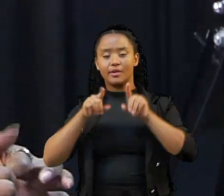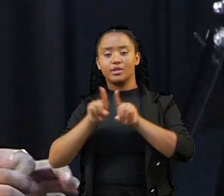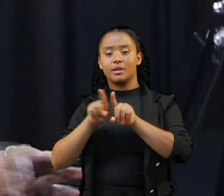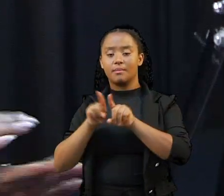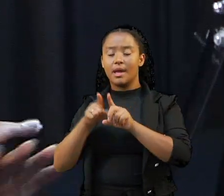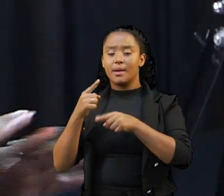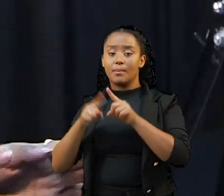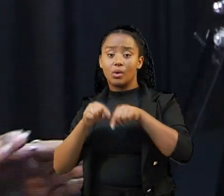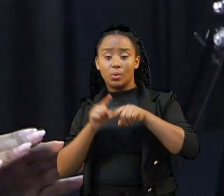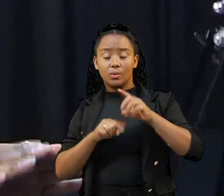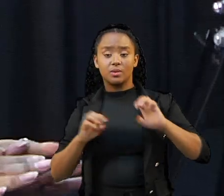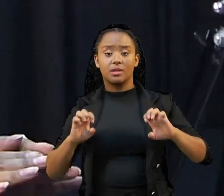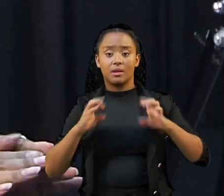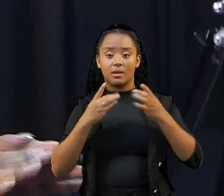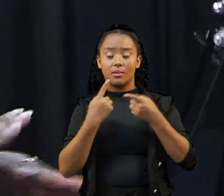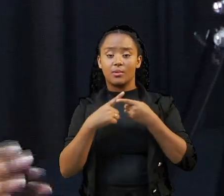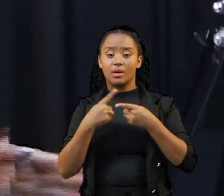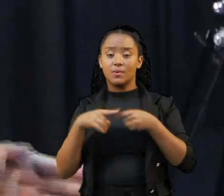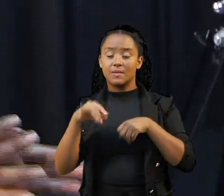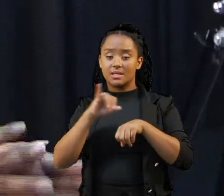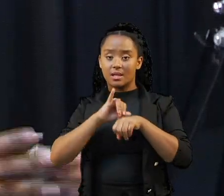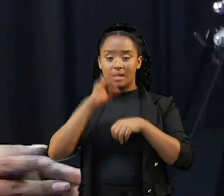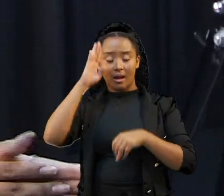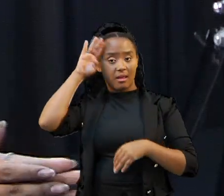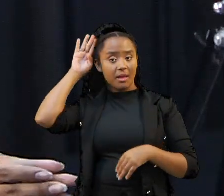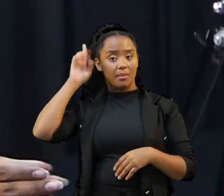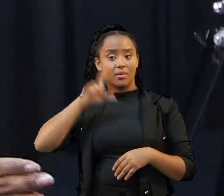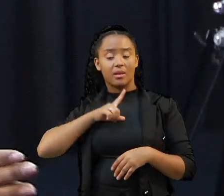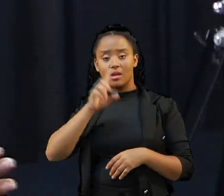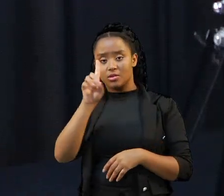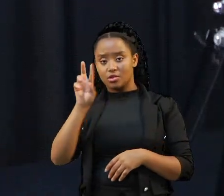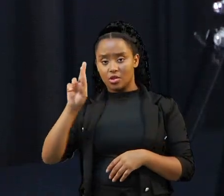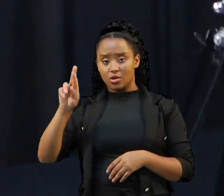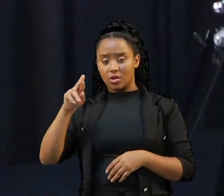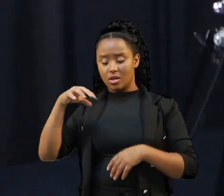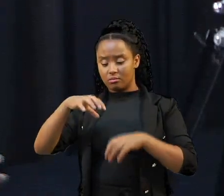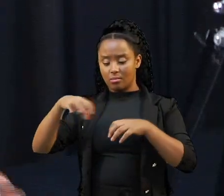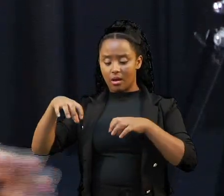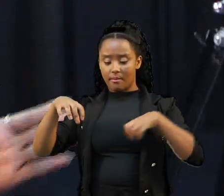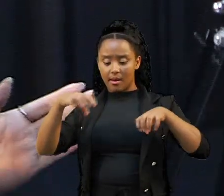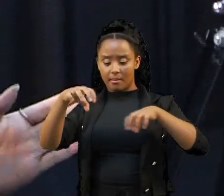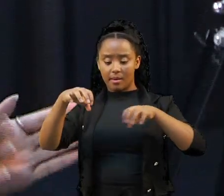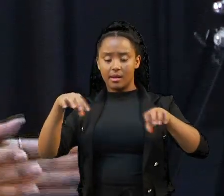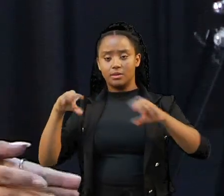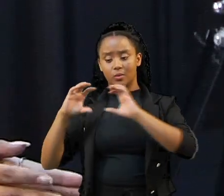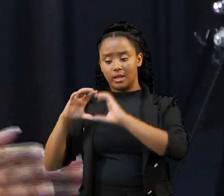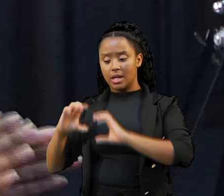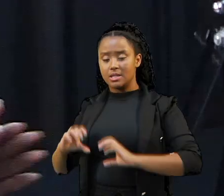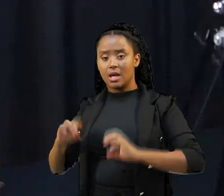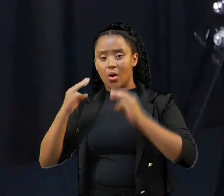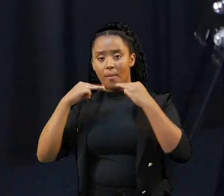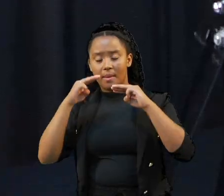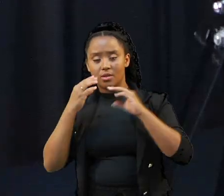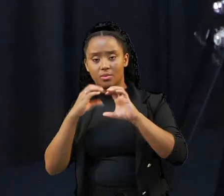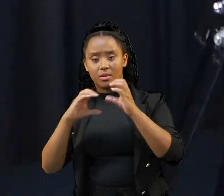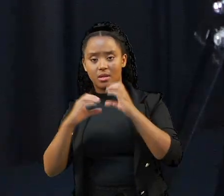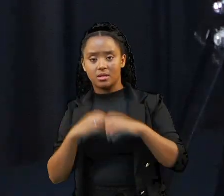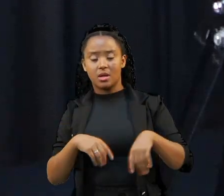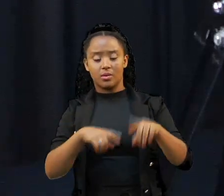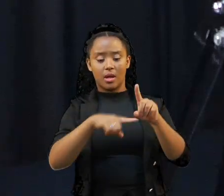produtos e eventos, porque o Centro Acadêmico ele tem diretorias, né? Tem coordenação, tem marketing de comunicação,